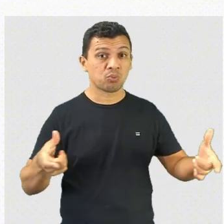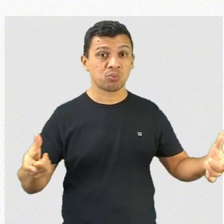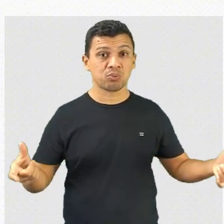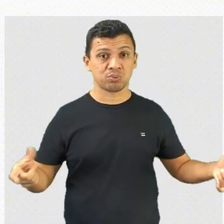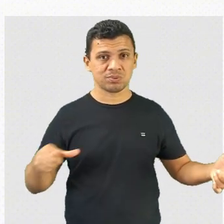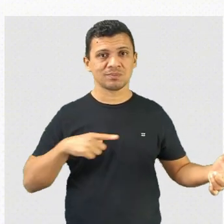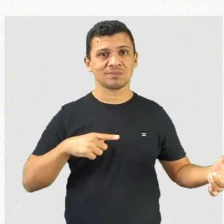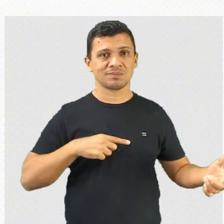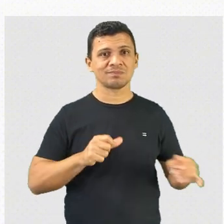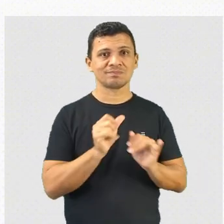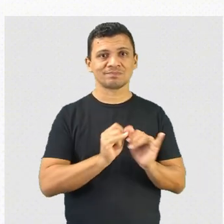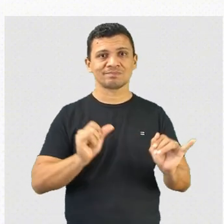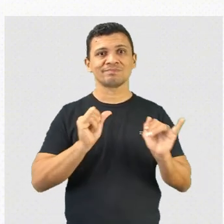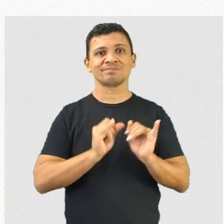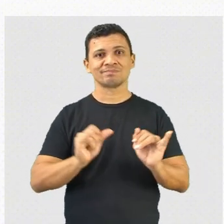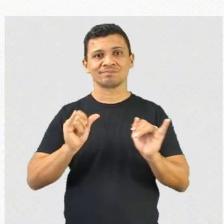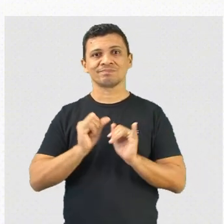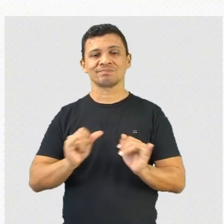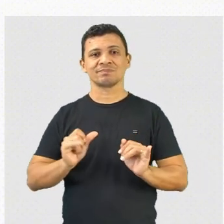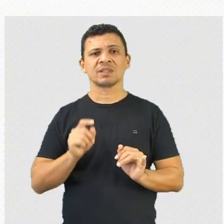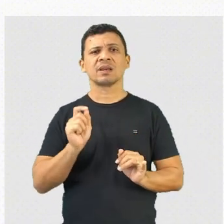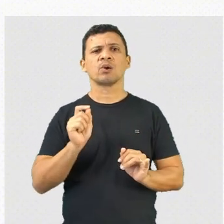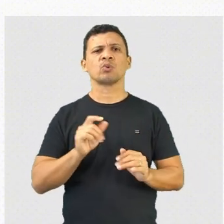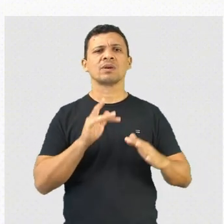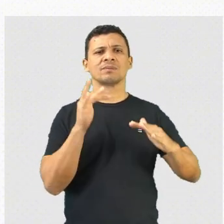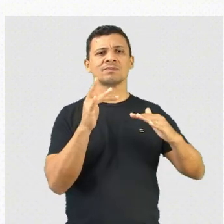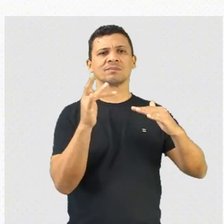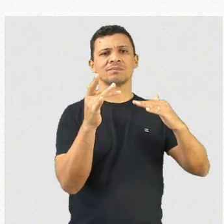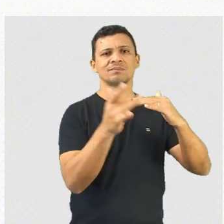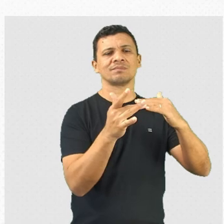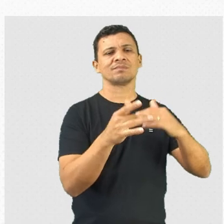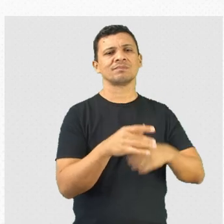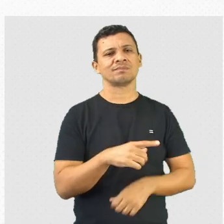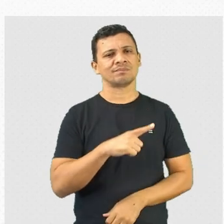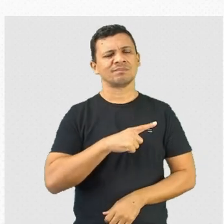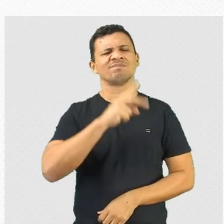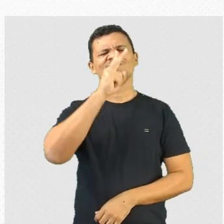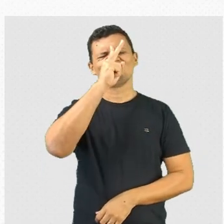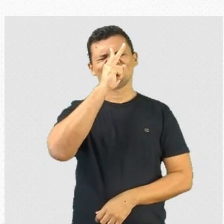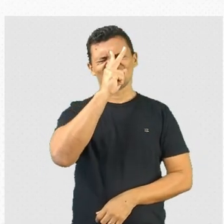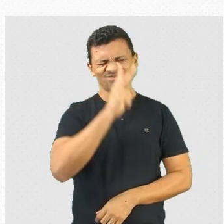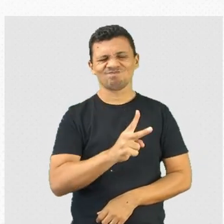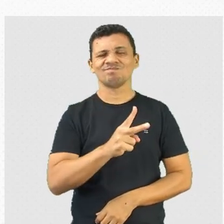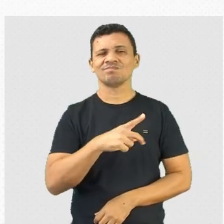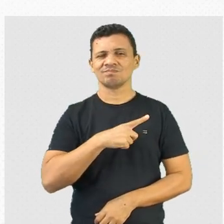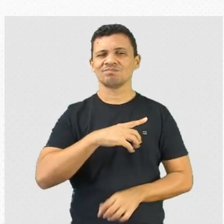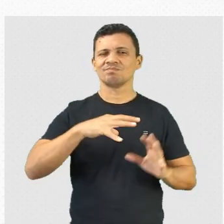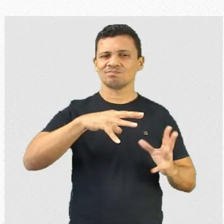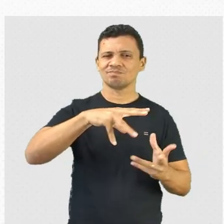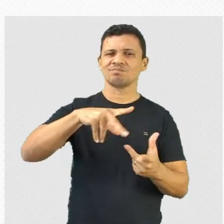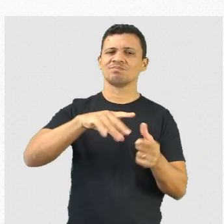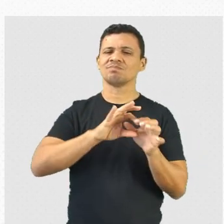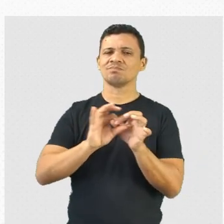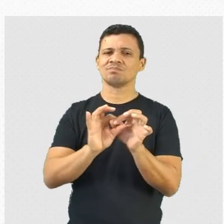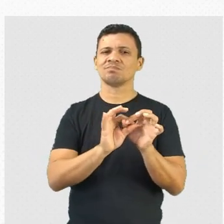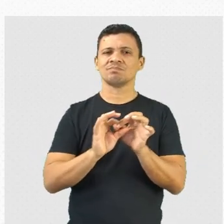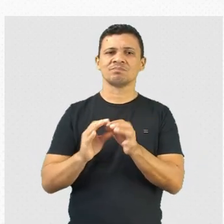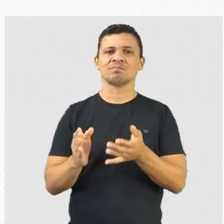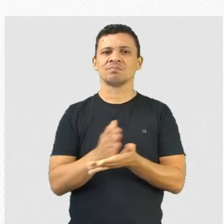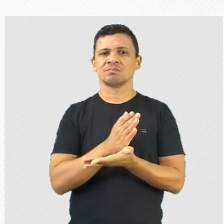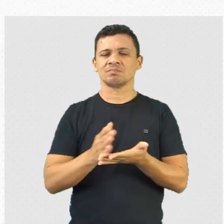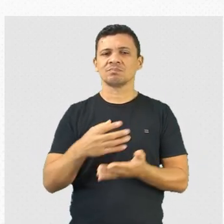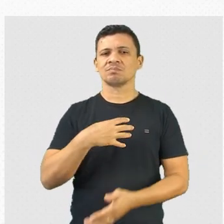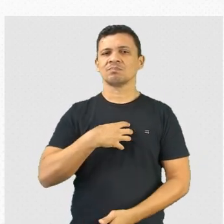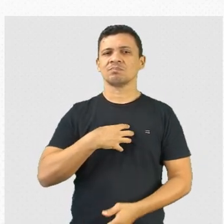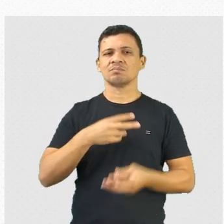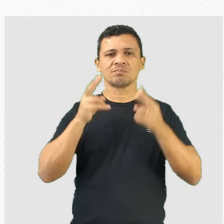de divulgação, que é a rede social, e a rede social tem um potencial enorme de globalizar determinadas formas